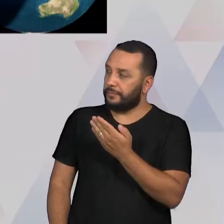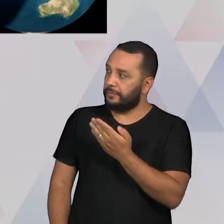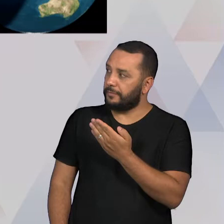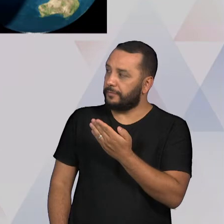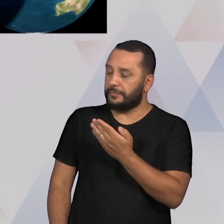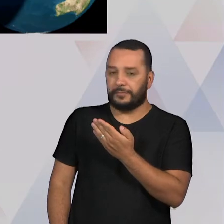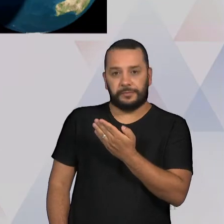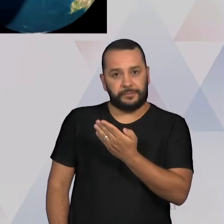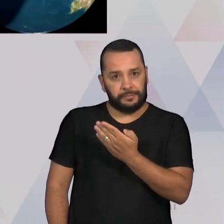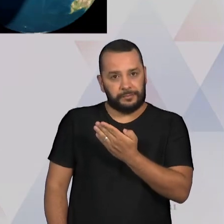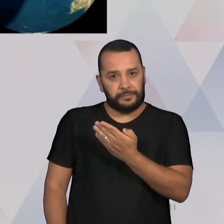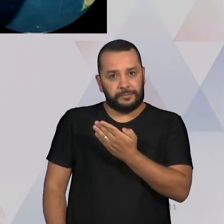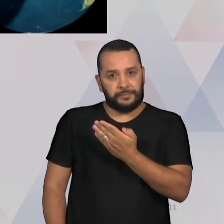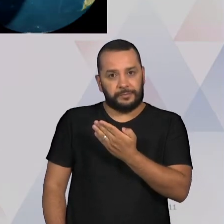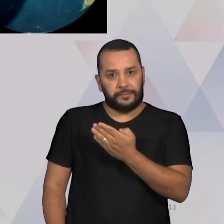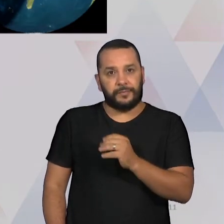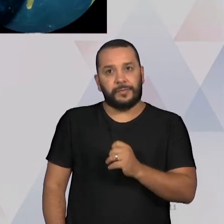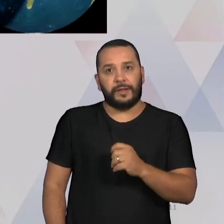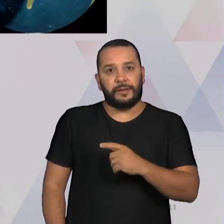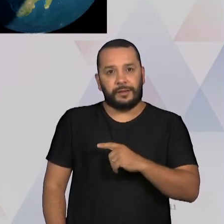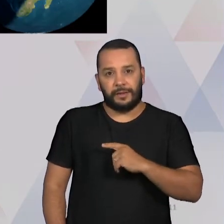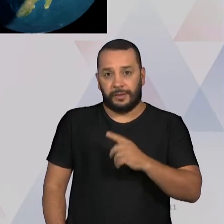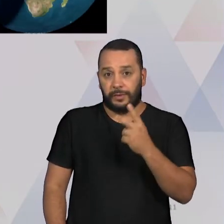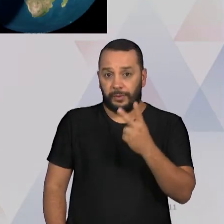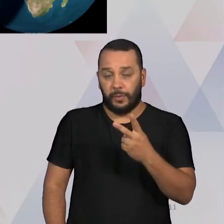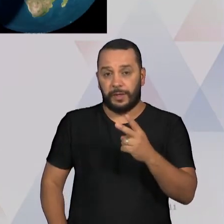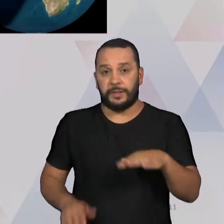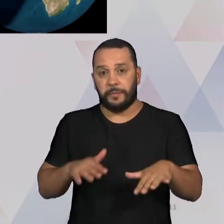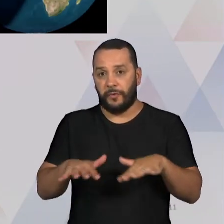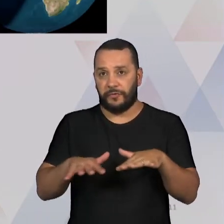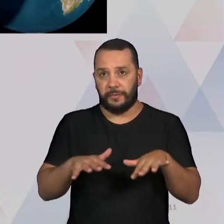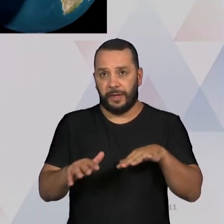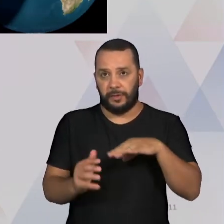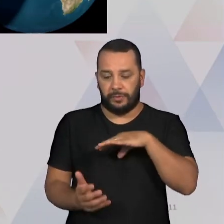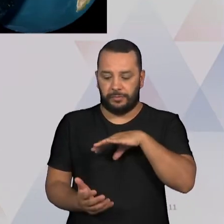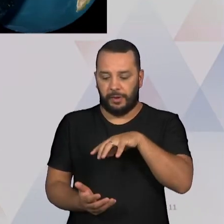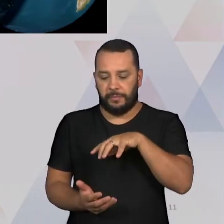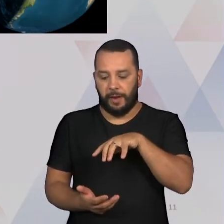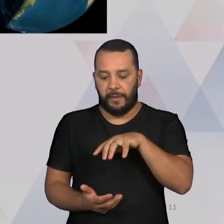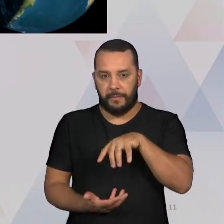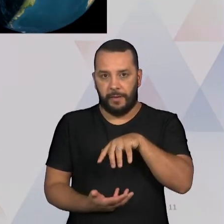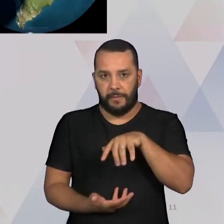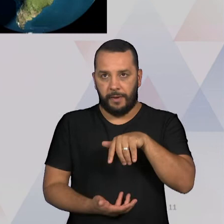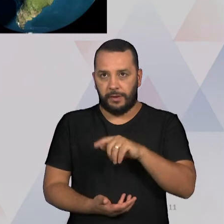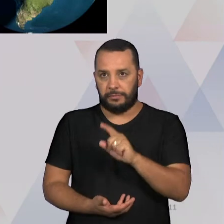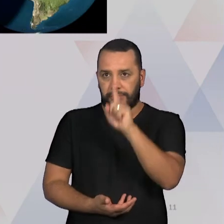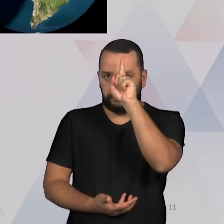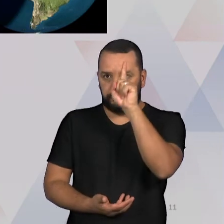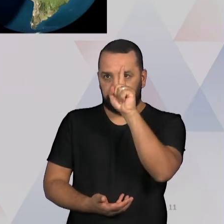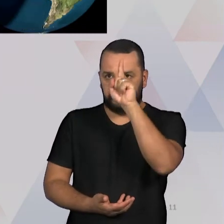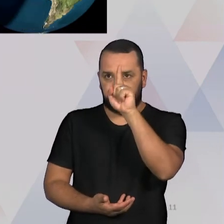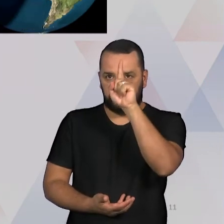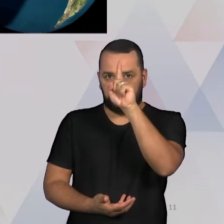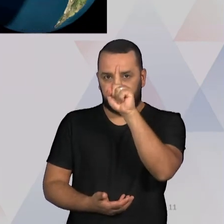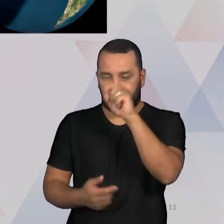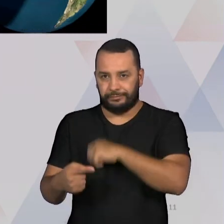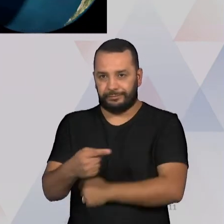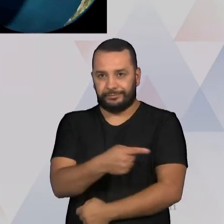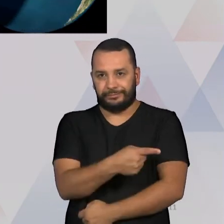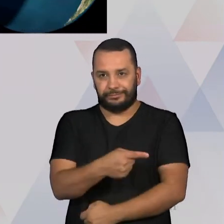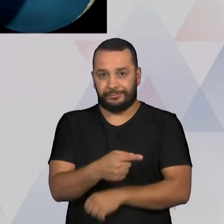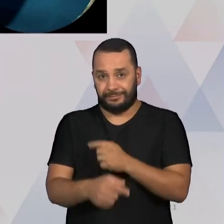exemplo inserir dois objetos em movimento porque né porque a tecnologia nos